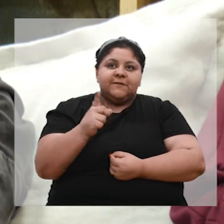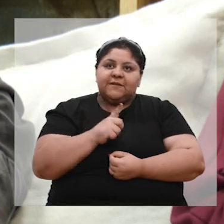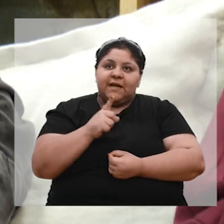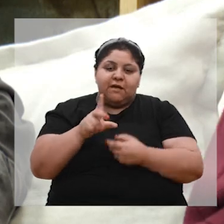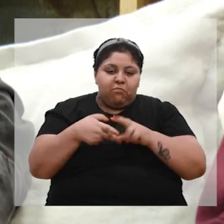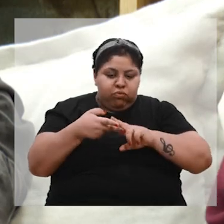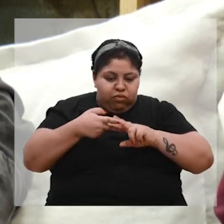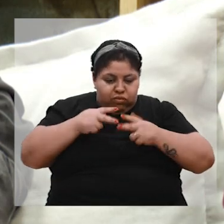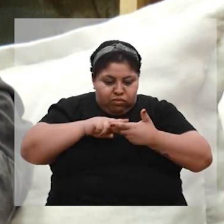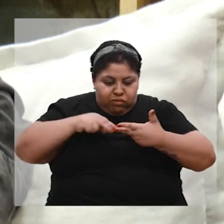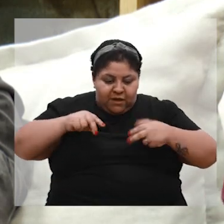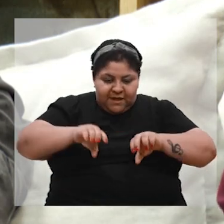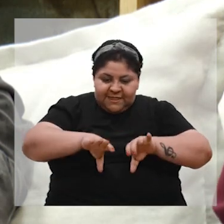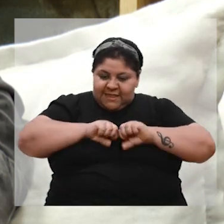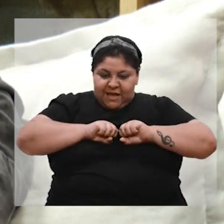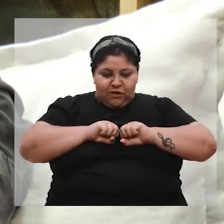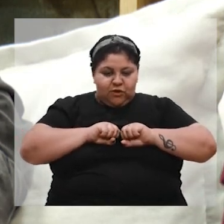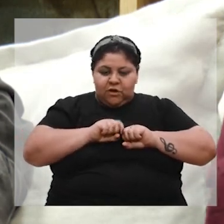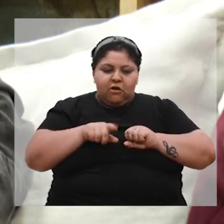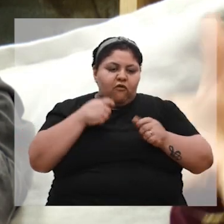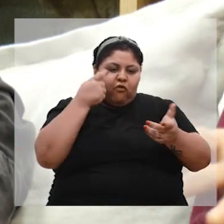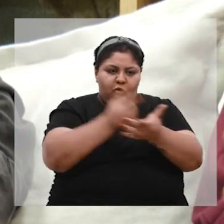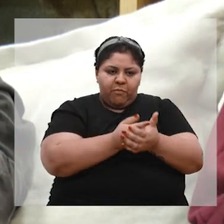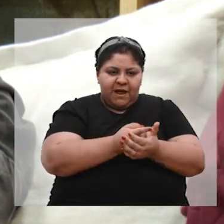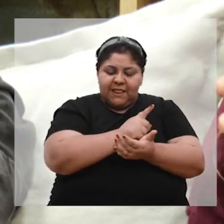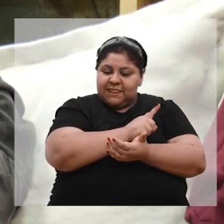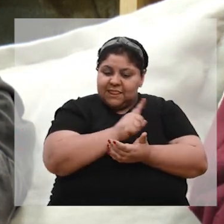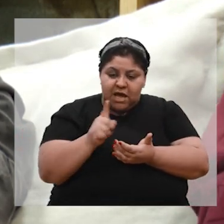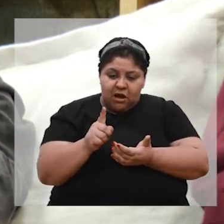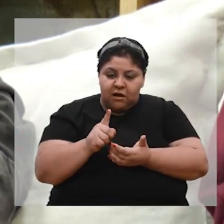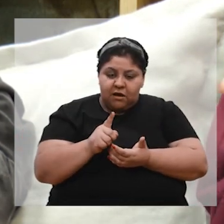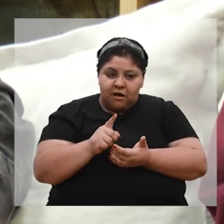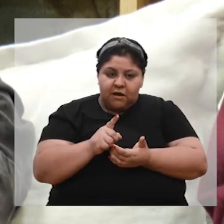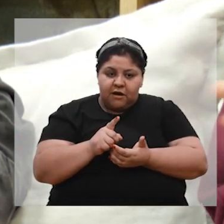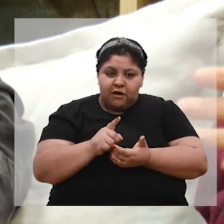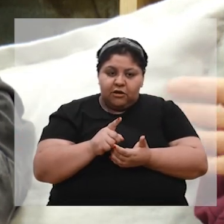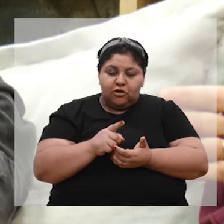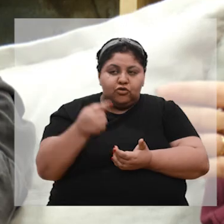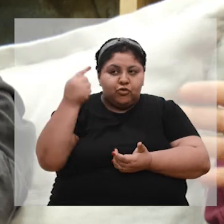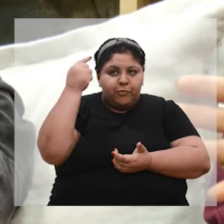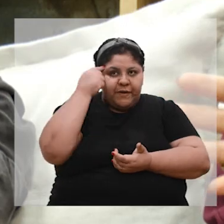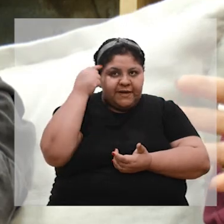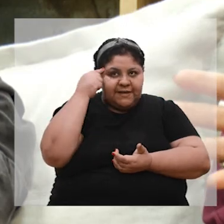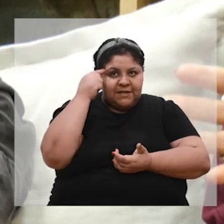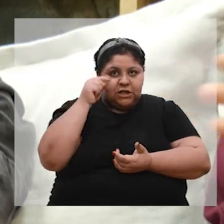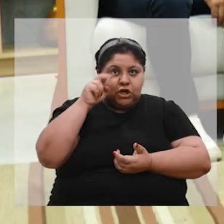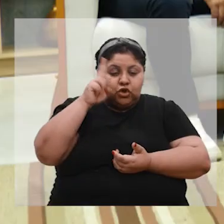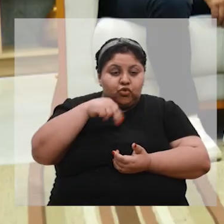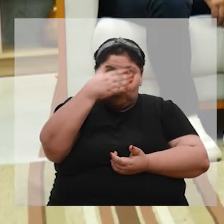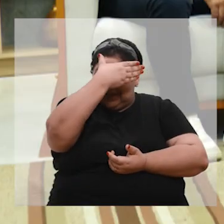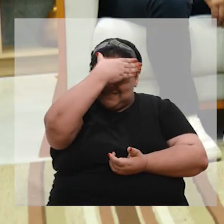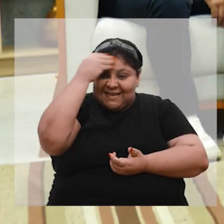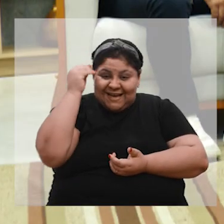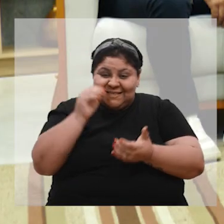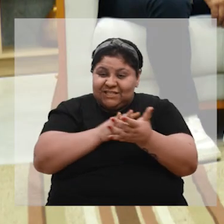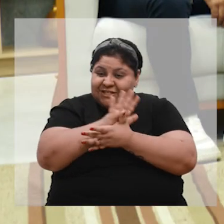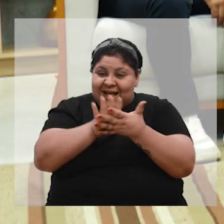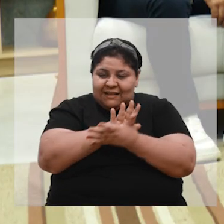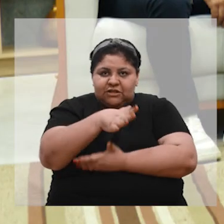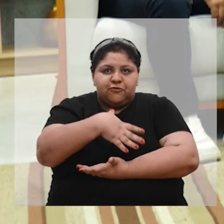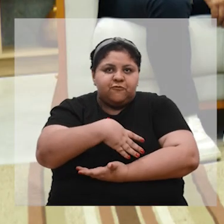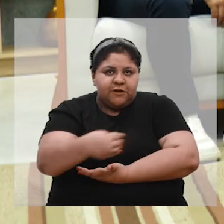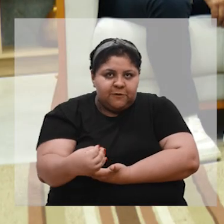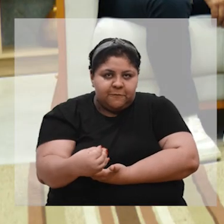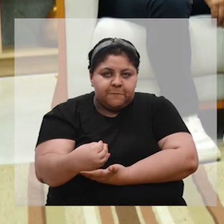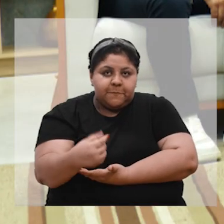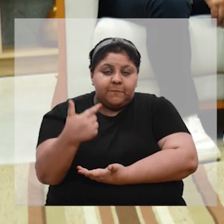teu subconsciente. Não é uma coisa que eu vou comprar 2. Não, é que tu acaba levando para esse lado. Não esquece ninguém. Não esquece de ninguém. E a gestão é